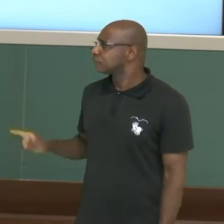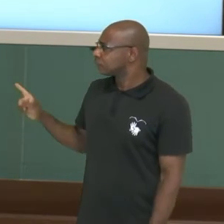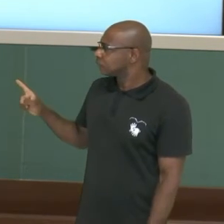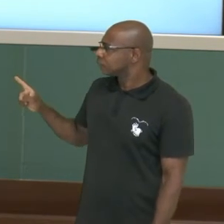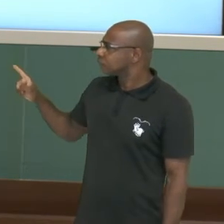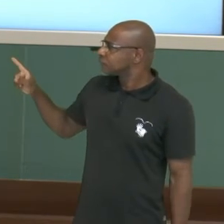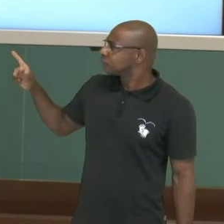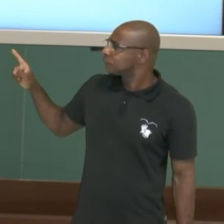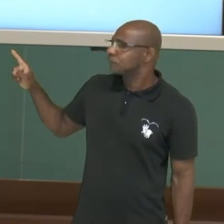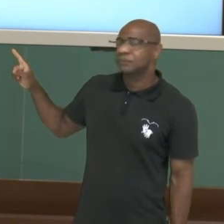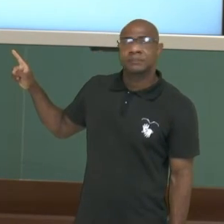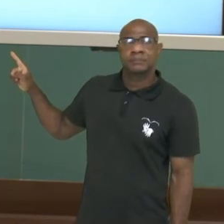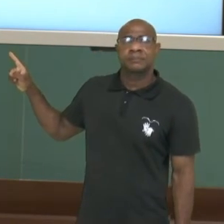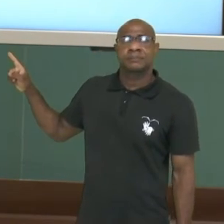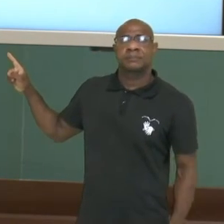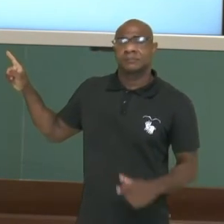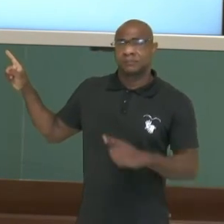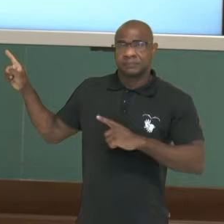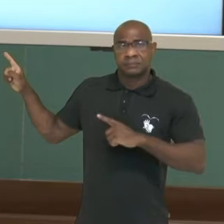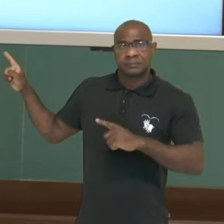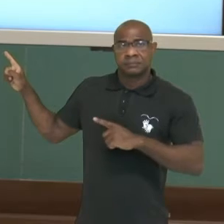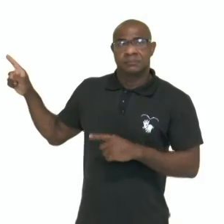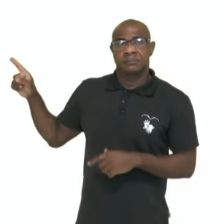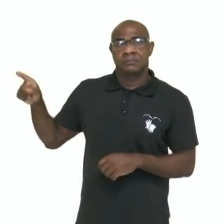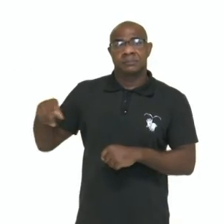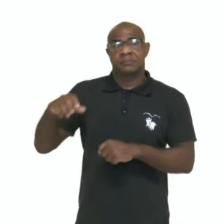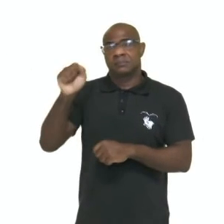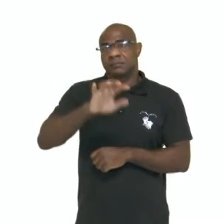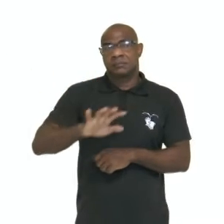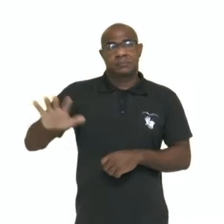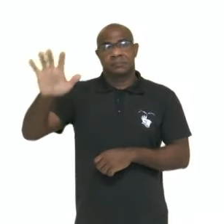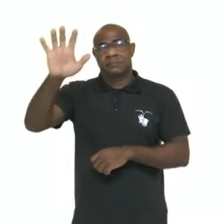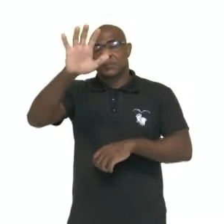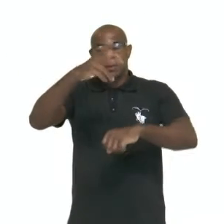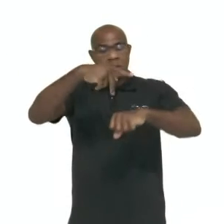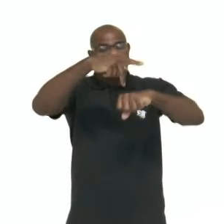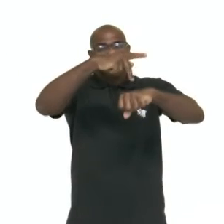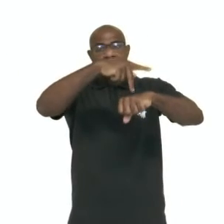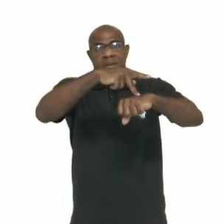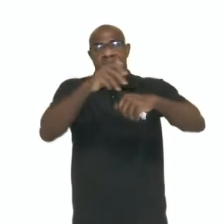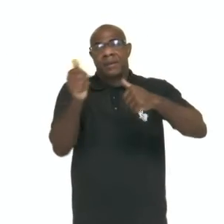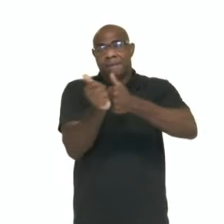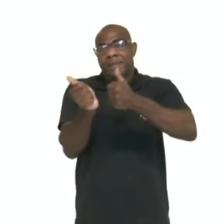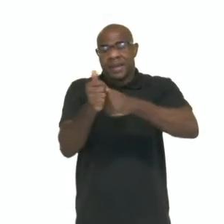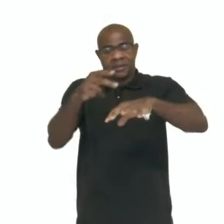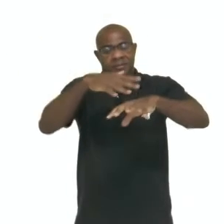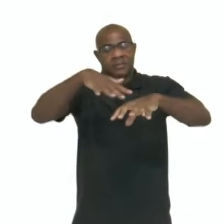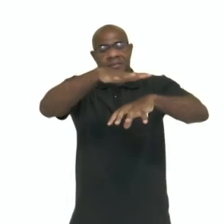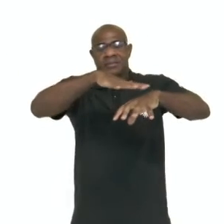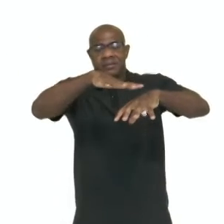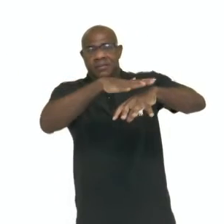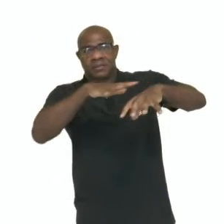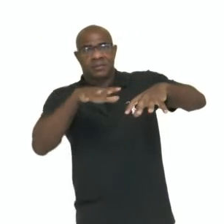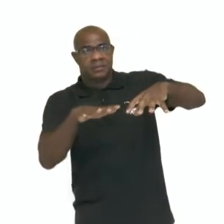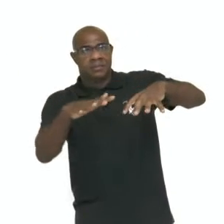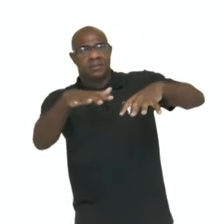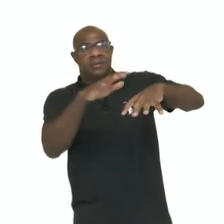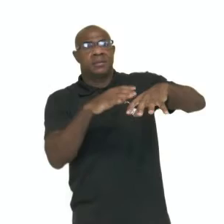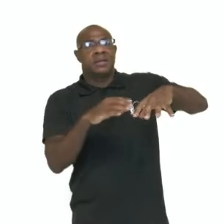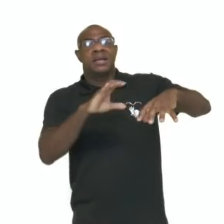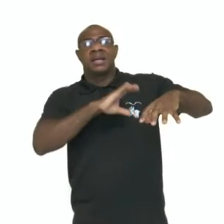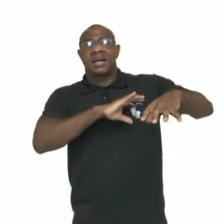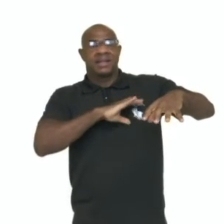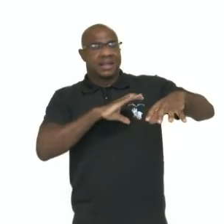aqui temos um mapa mostrando aqui os países que estão na região ártica. Por exemplo, aqui temos a Rússia, né? O Canadá de rosa